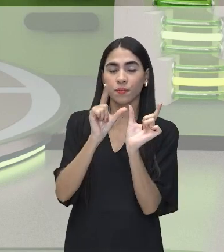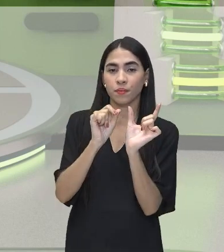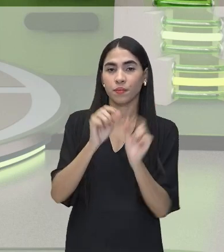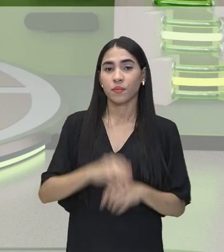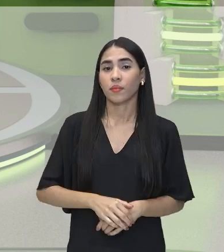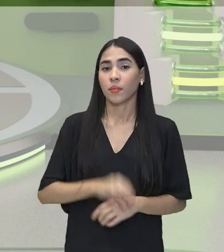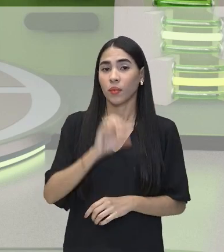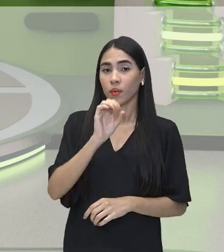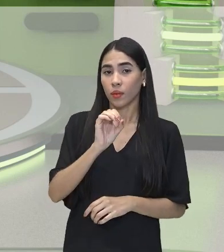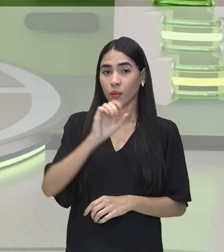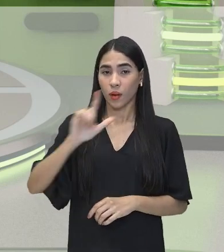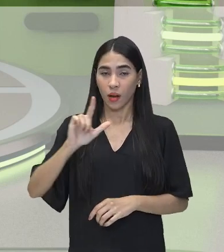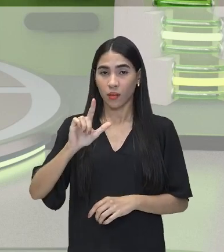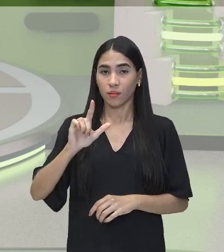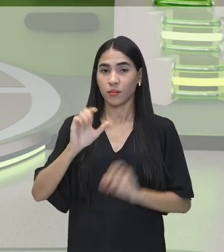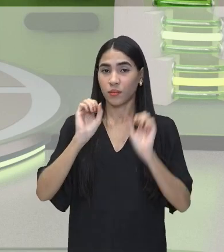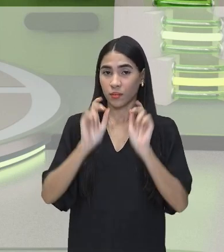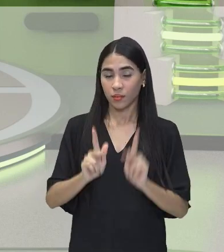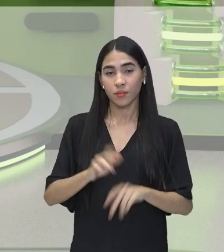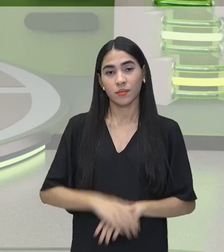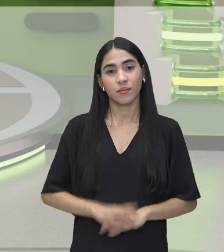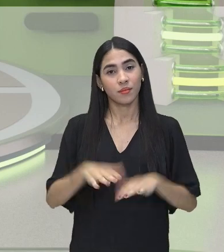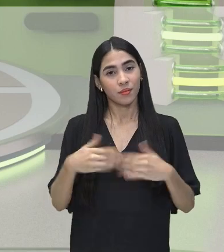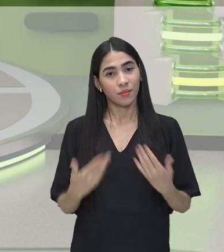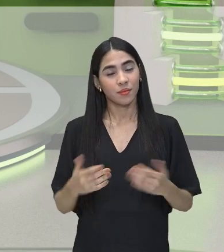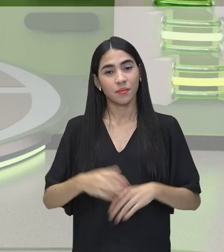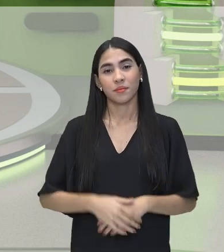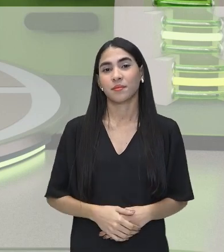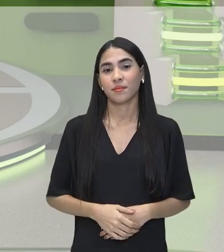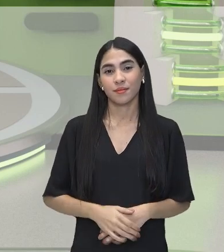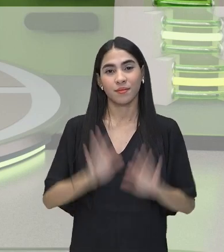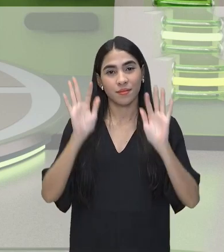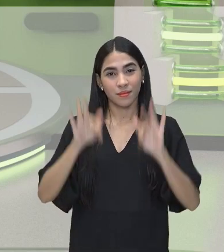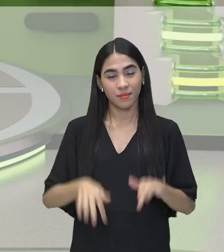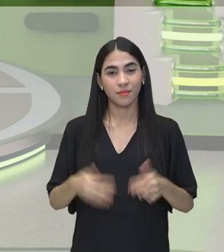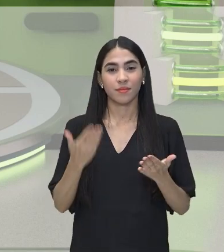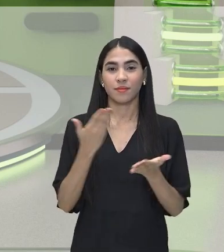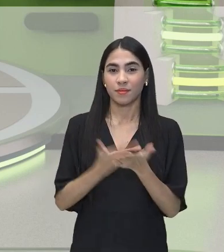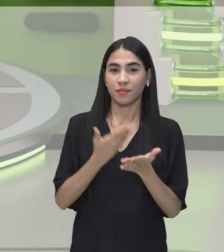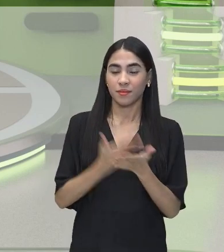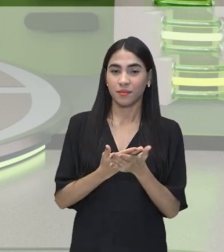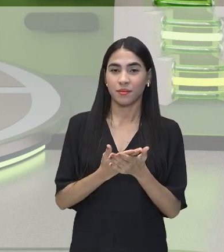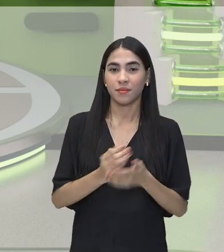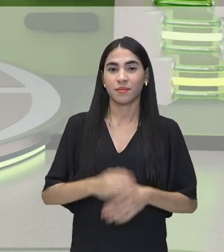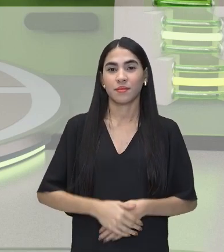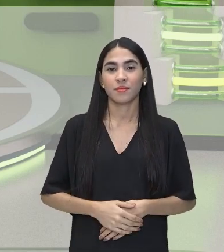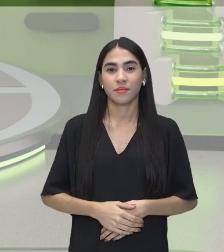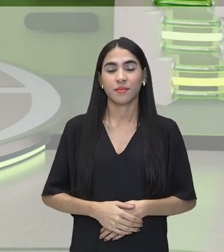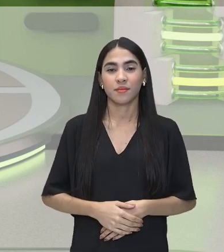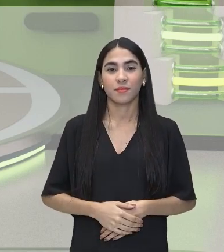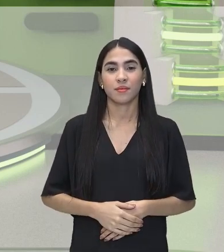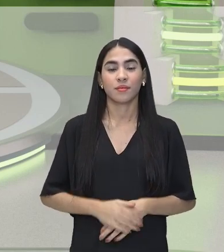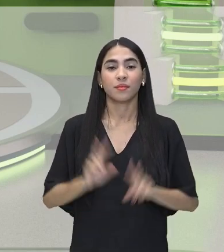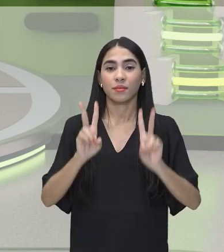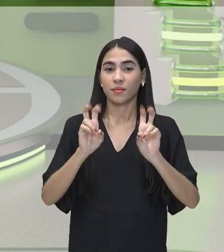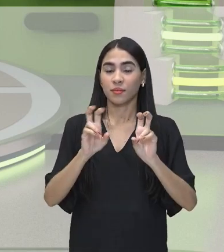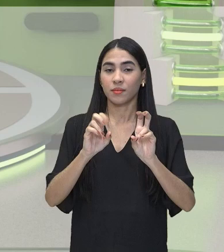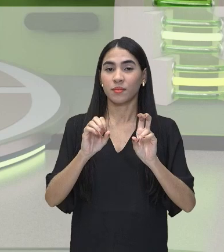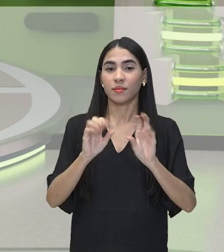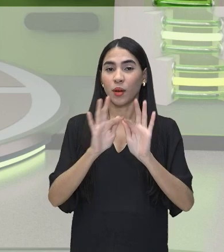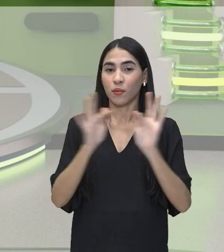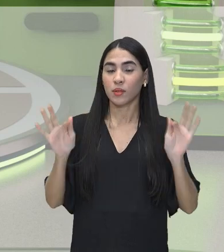O al, tá bom? Então, assim, meus queridos, a gente termina a nossa aula de hoje sobre as